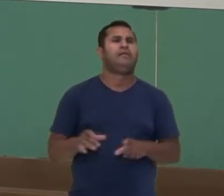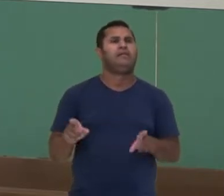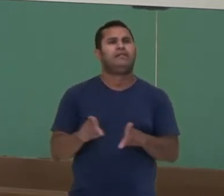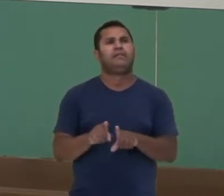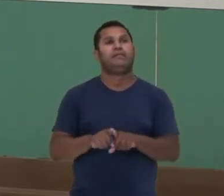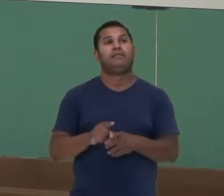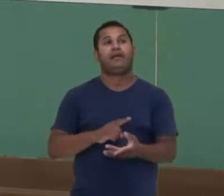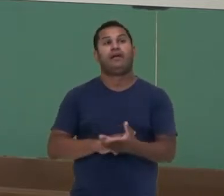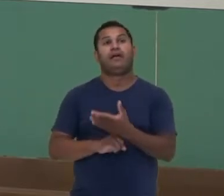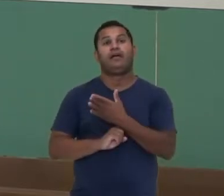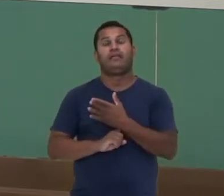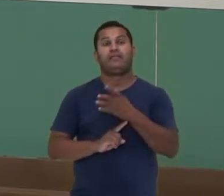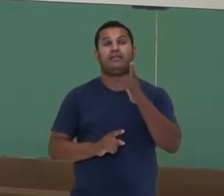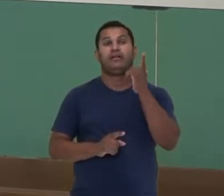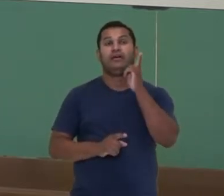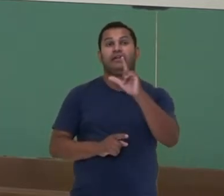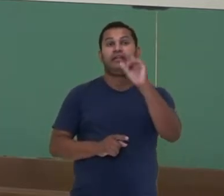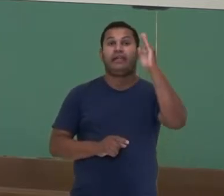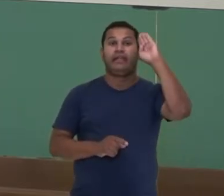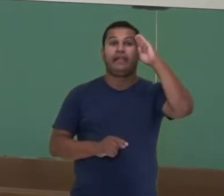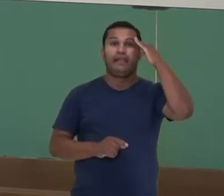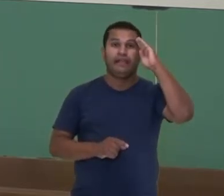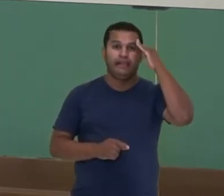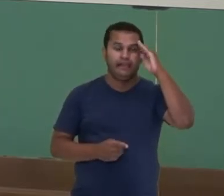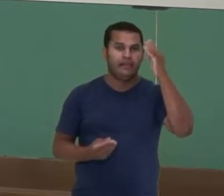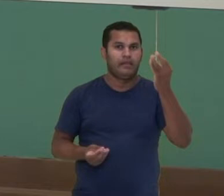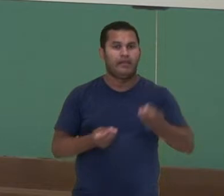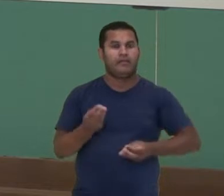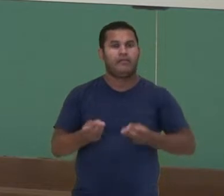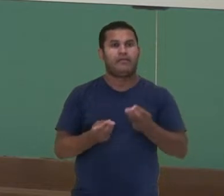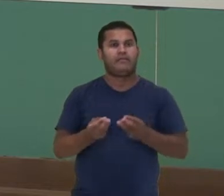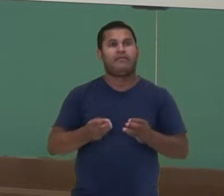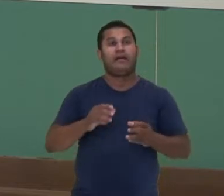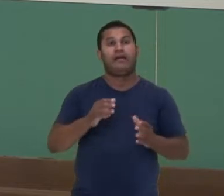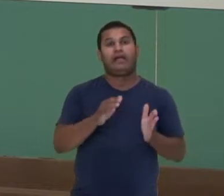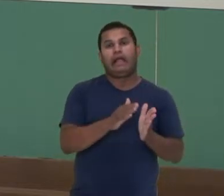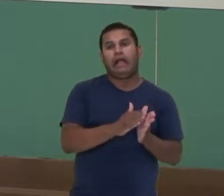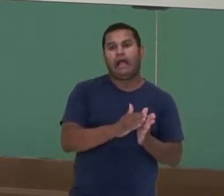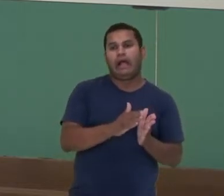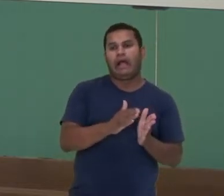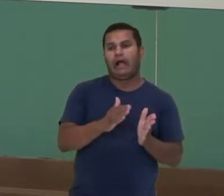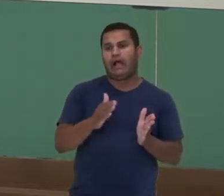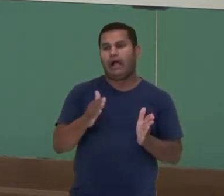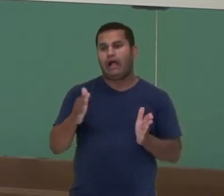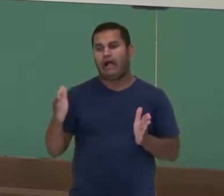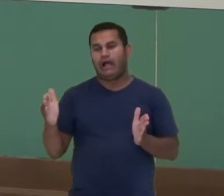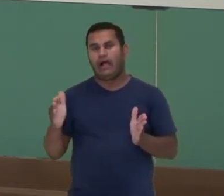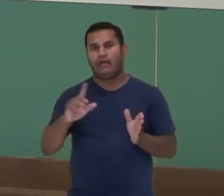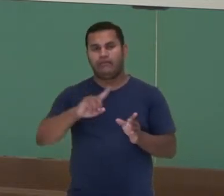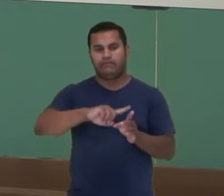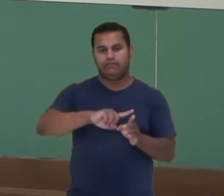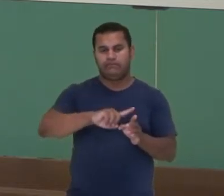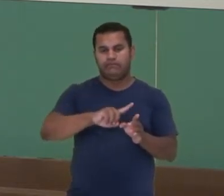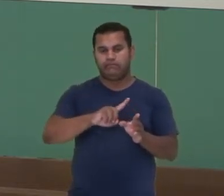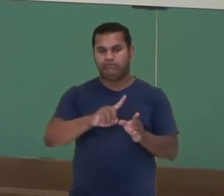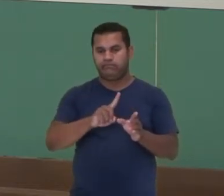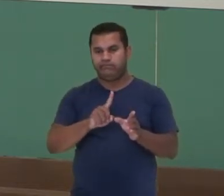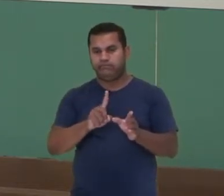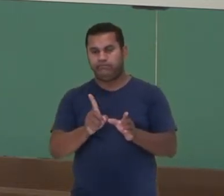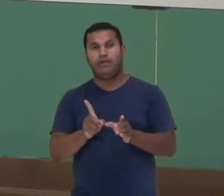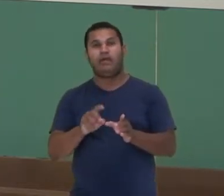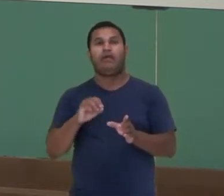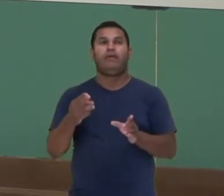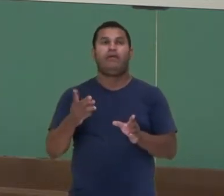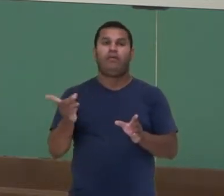aumentar a velocidade, certo? Então, todos eles são controles de aceleração, neste caso, controle de velocidade,